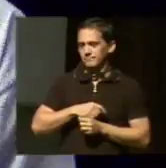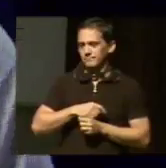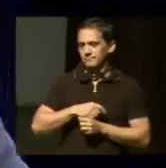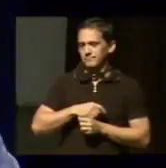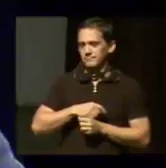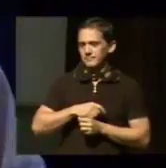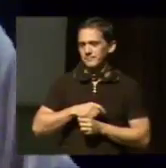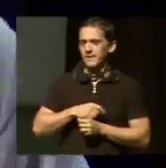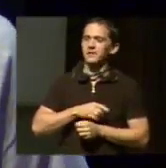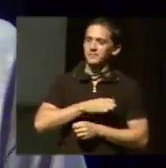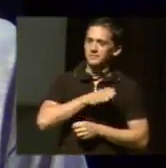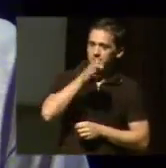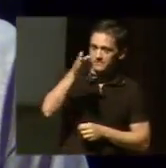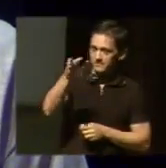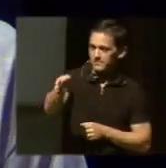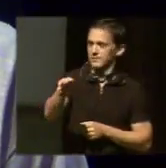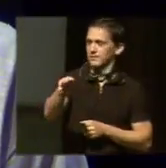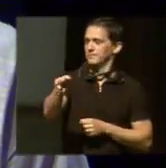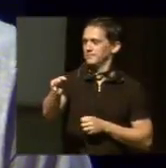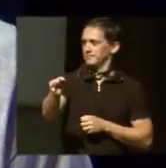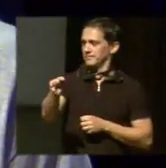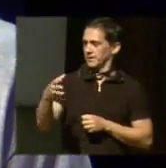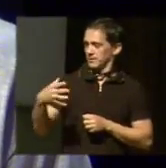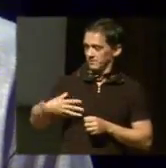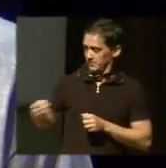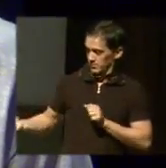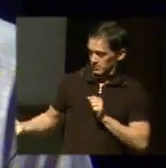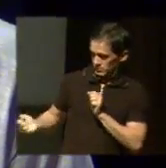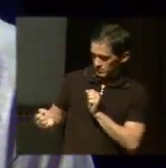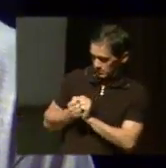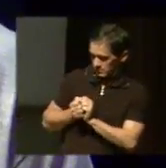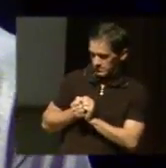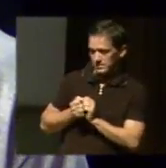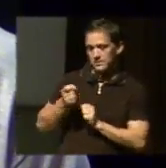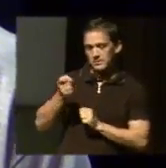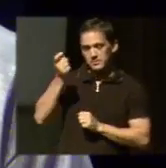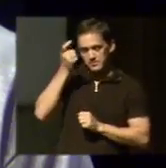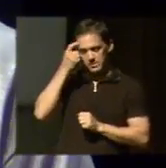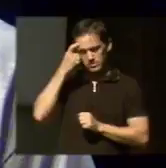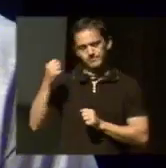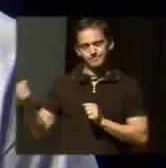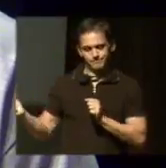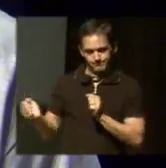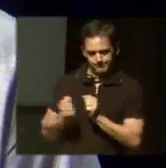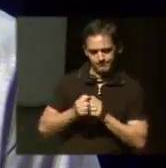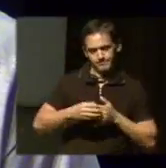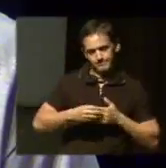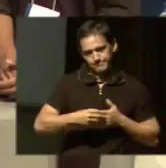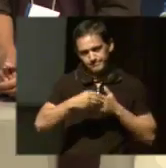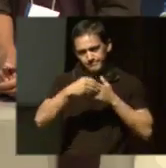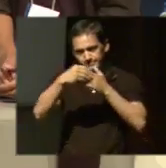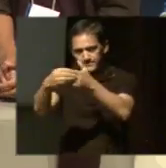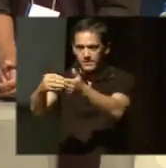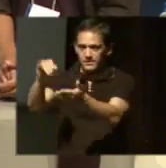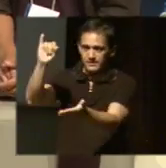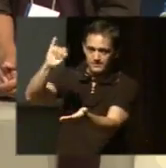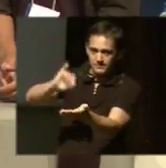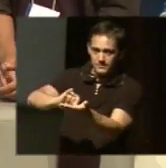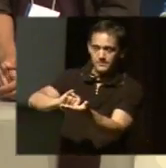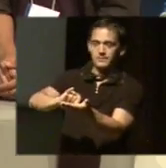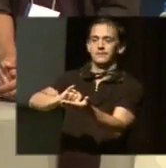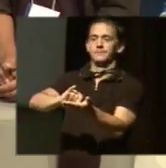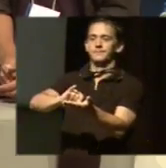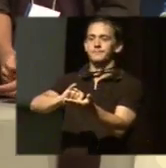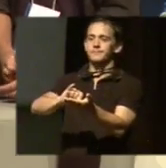em paz. Só que o filho, para acabar com toda essa fantasia, fez isso pelo pai. Pegou ele, levou ele até a capital de Lincoln, Nebraska. Foram